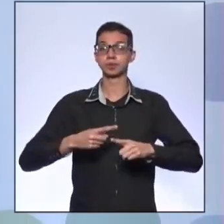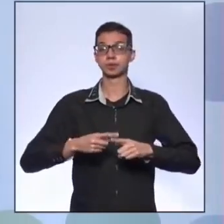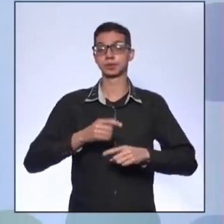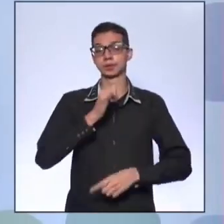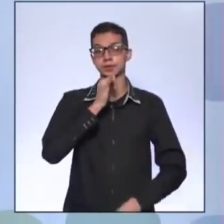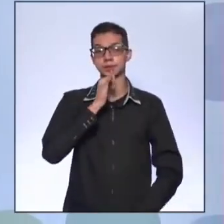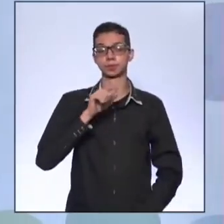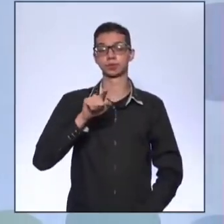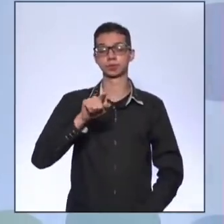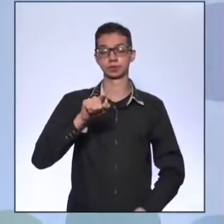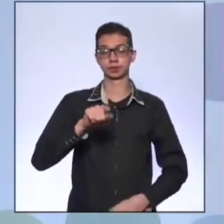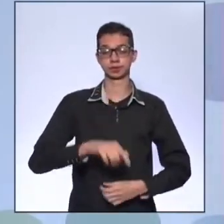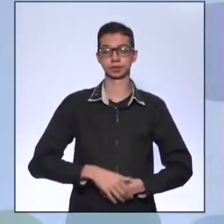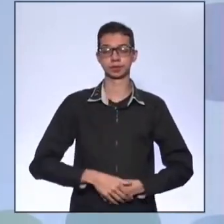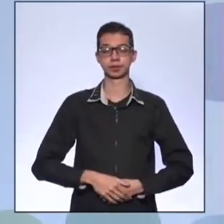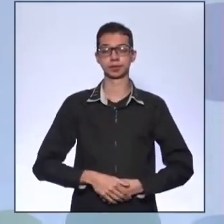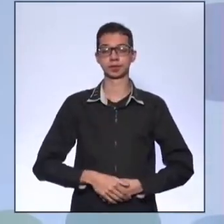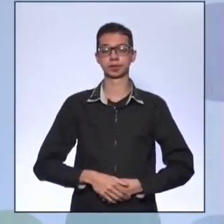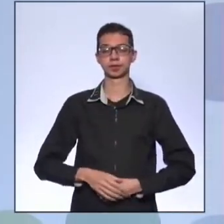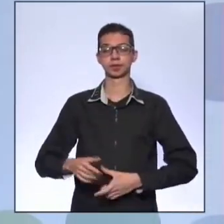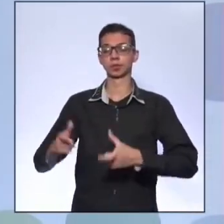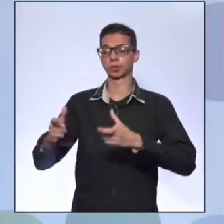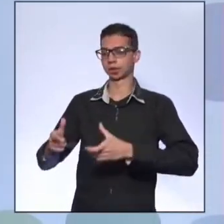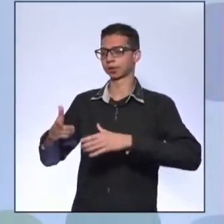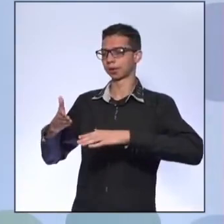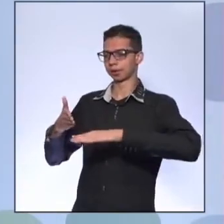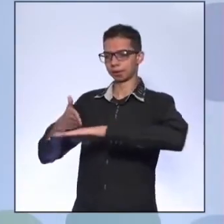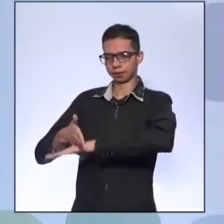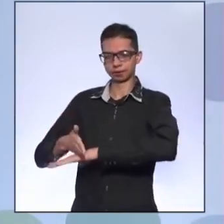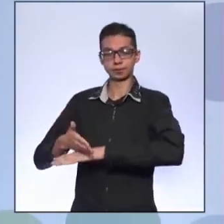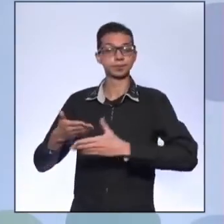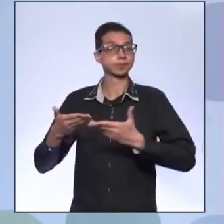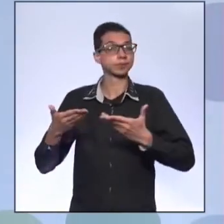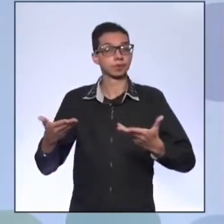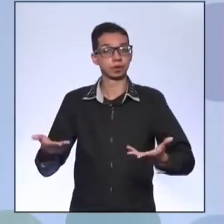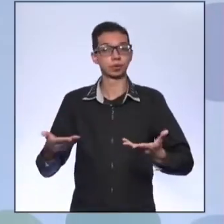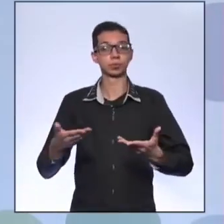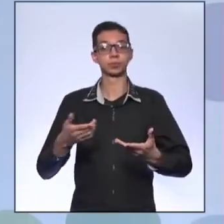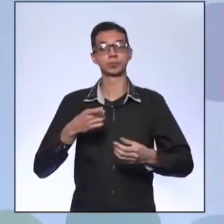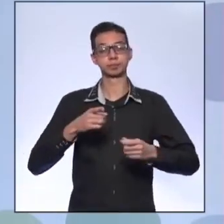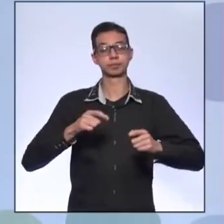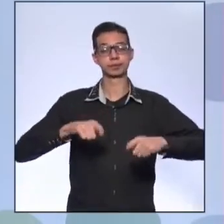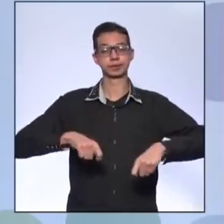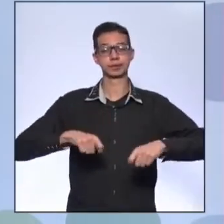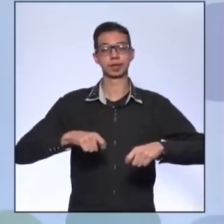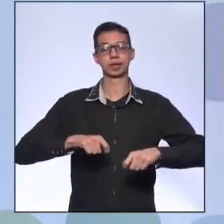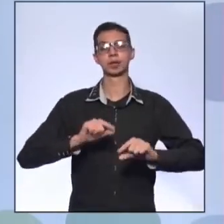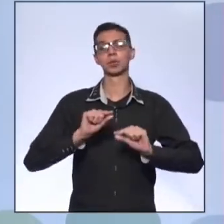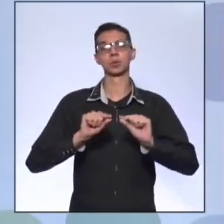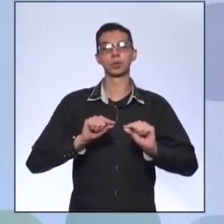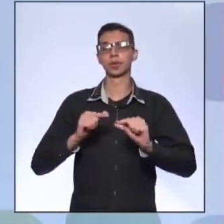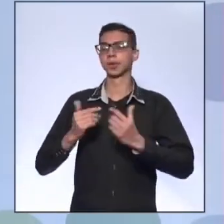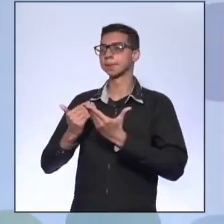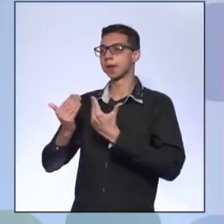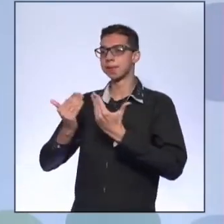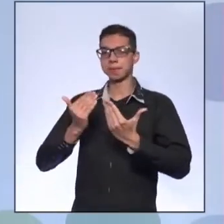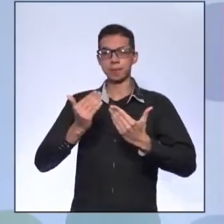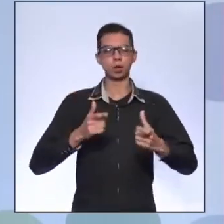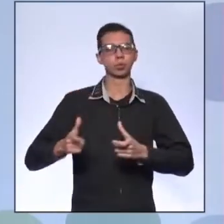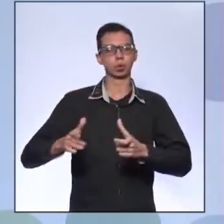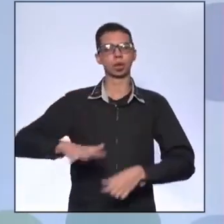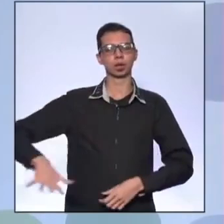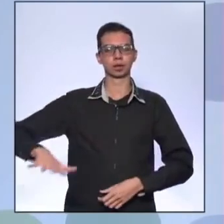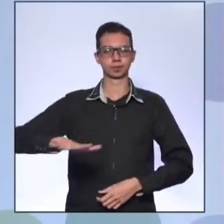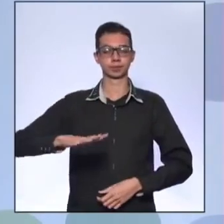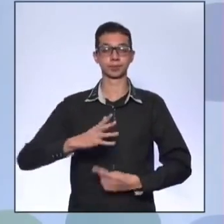você entra dentro de uma instalação, automaticamente você pode interagir com todo aquele ambiente artístico